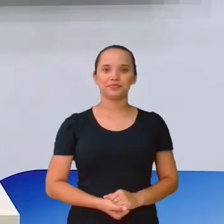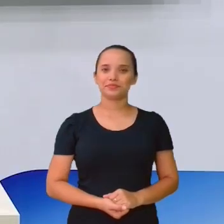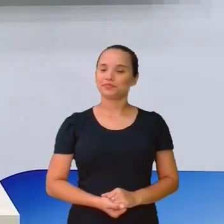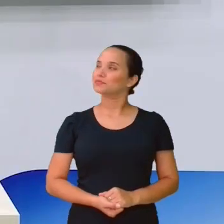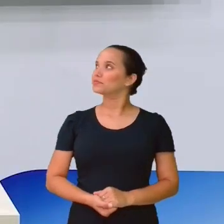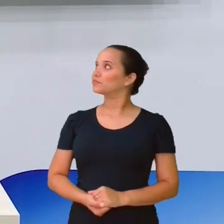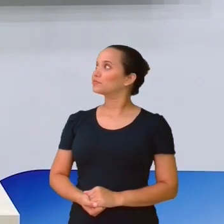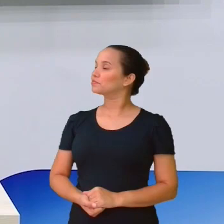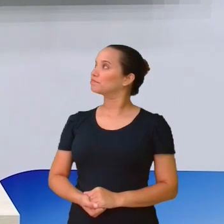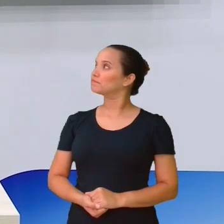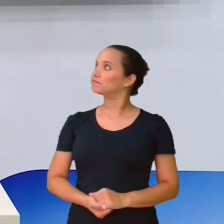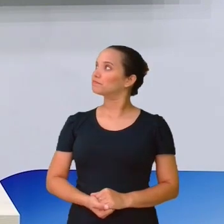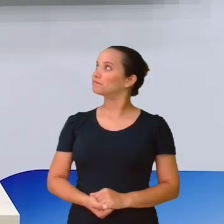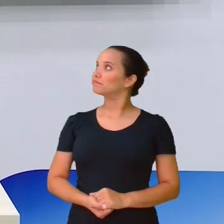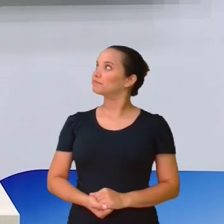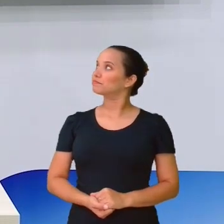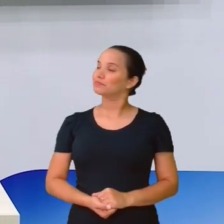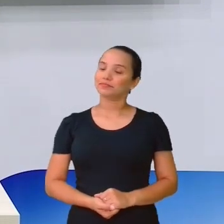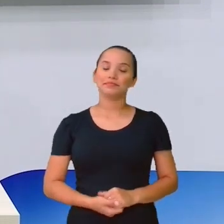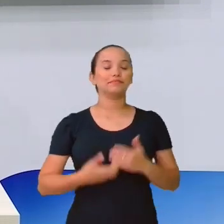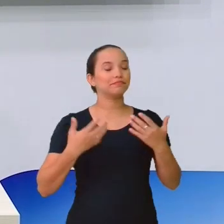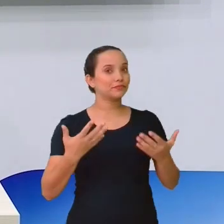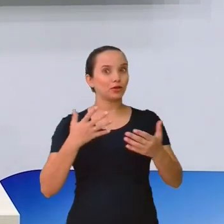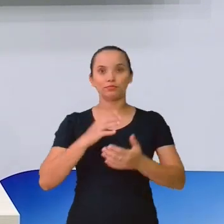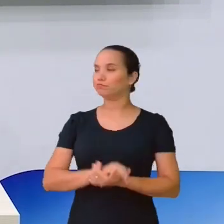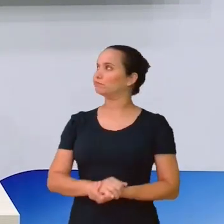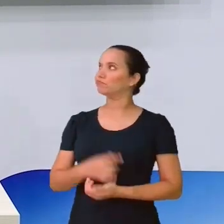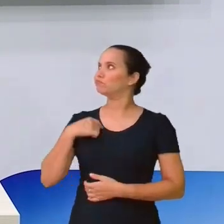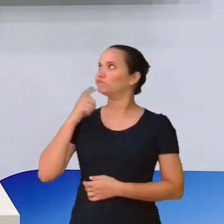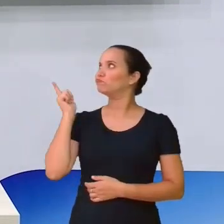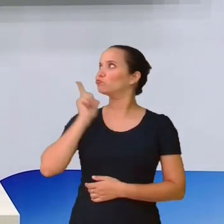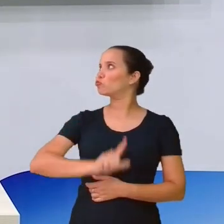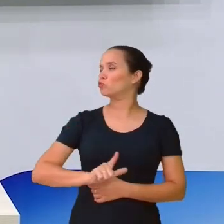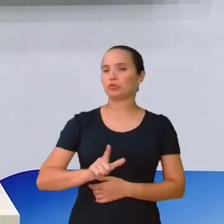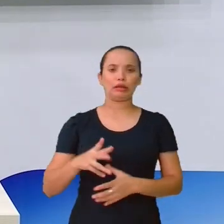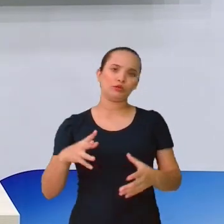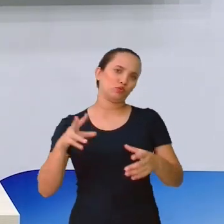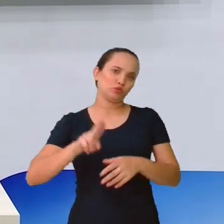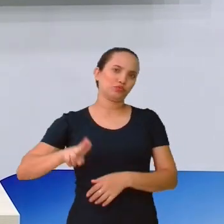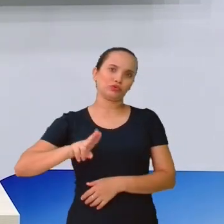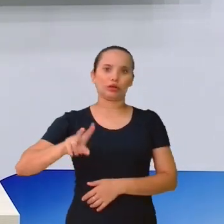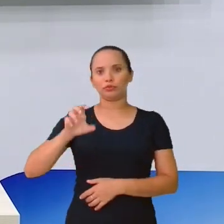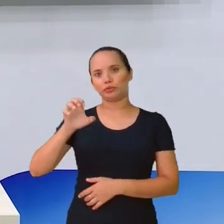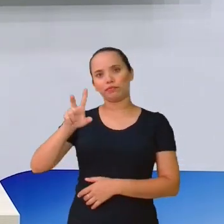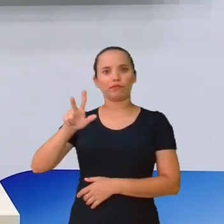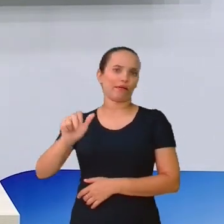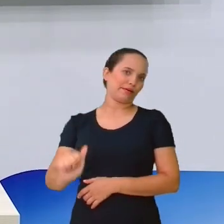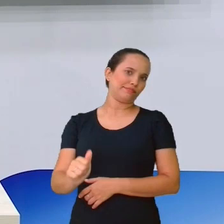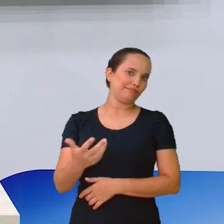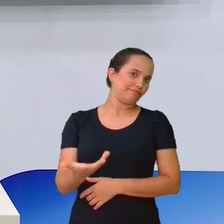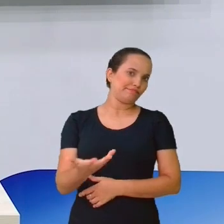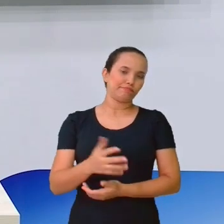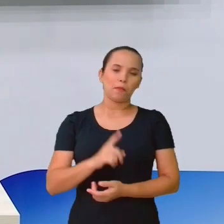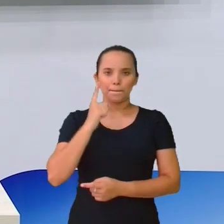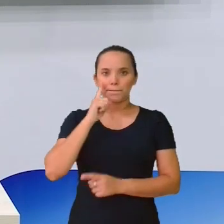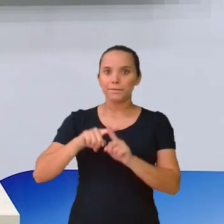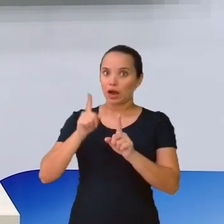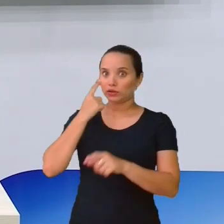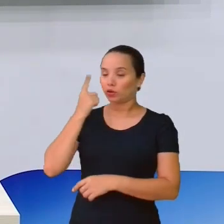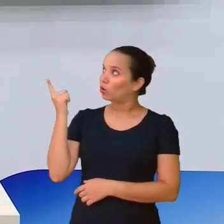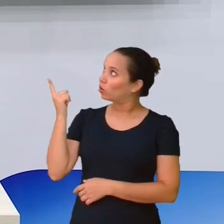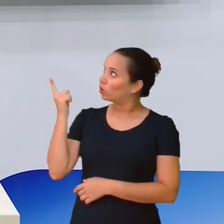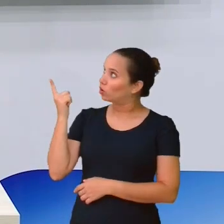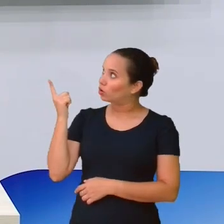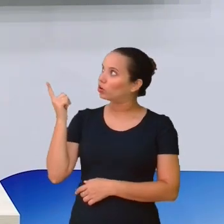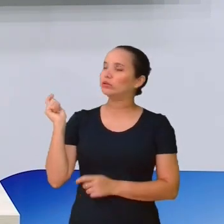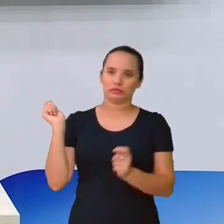Não tá fazendo. Bom, no EVA não deu certo, mas aqui eu tenho certeza que vai dar, ó. Tá